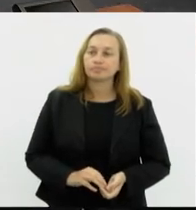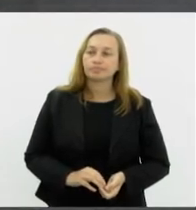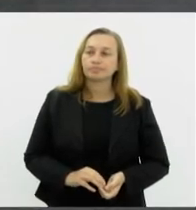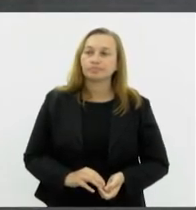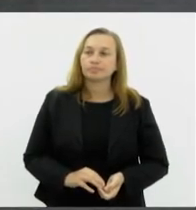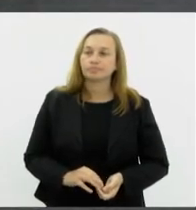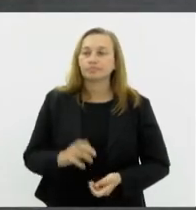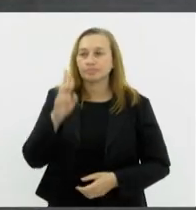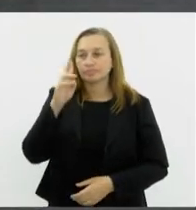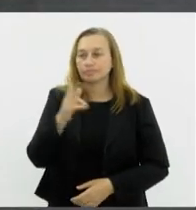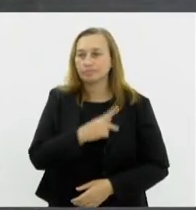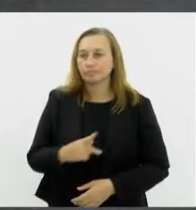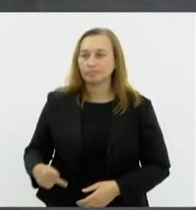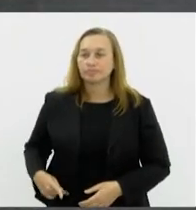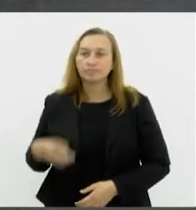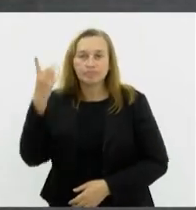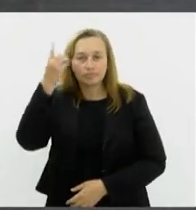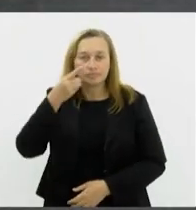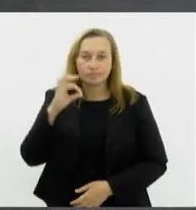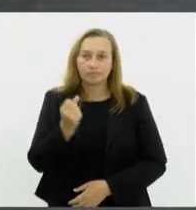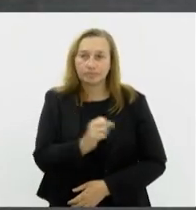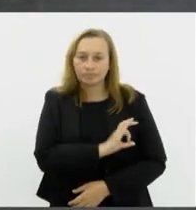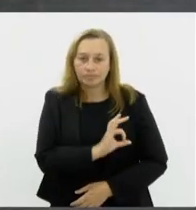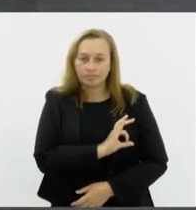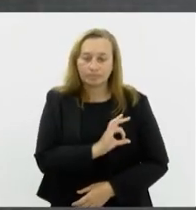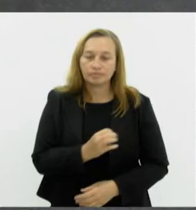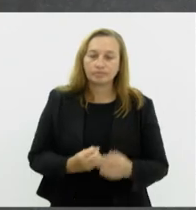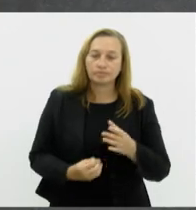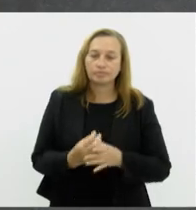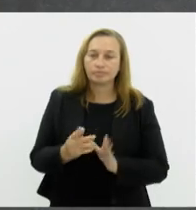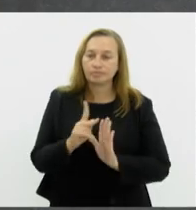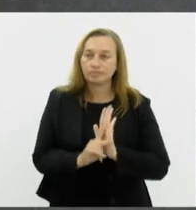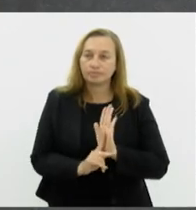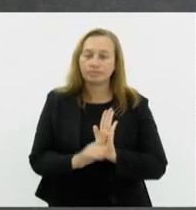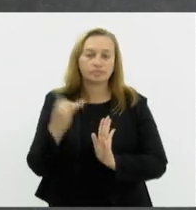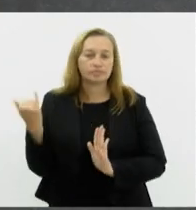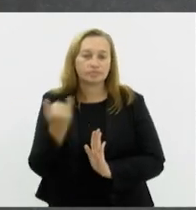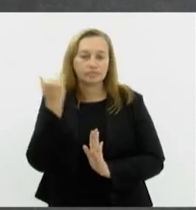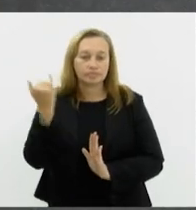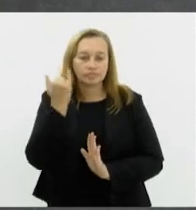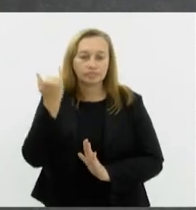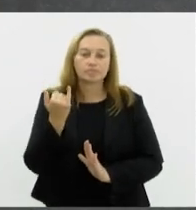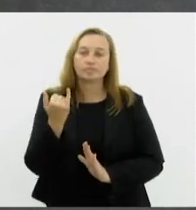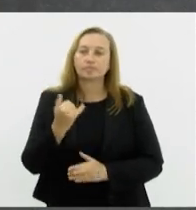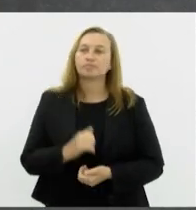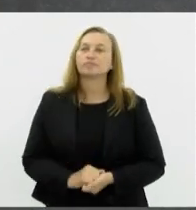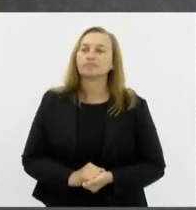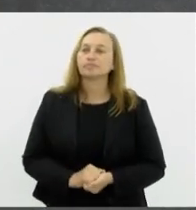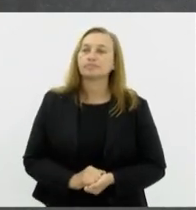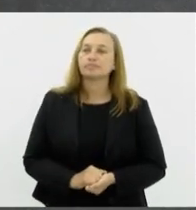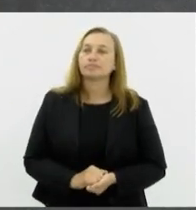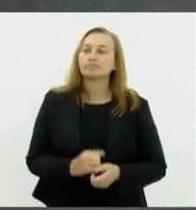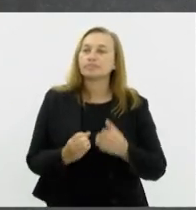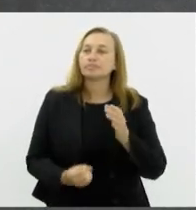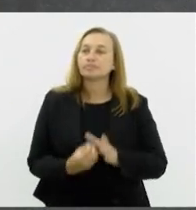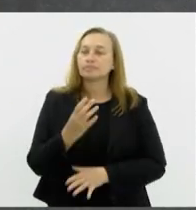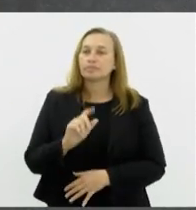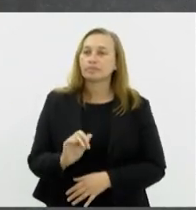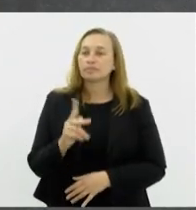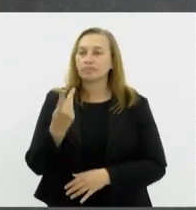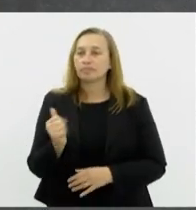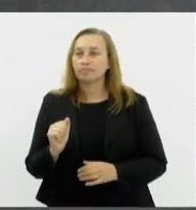Nossa presidenta, deputada Marta Rocha e autora do projeto super importante que cria a campanha permanente Mulher